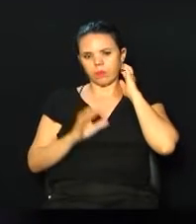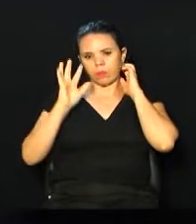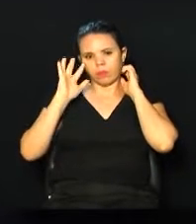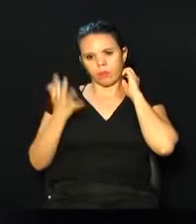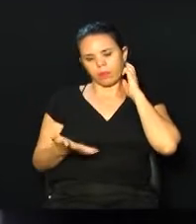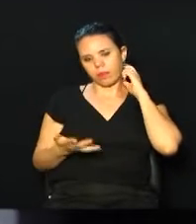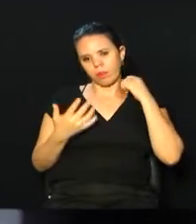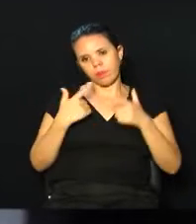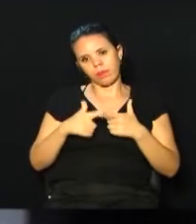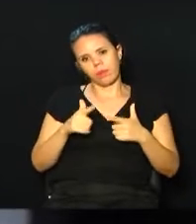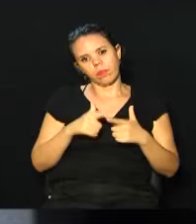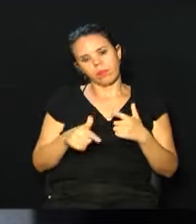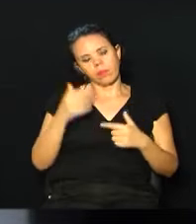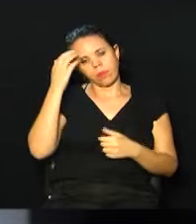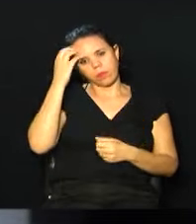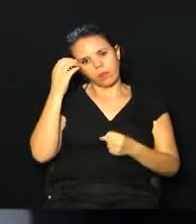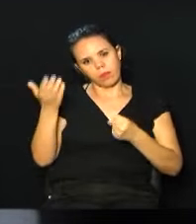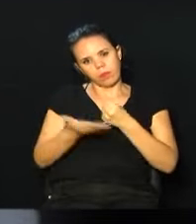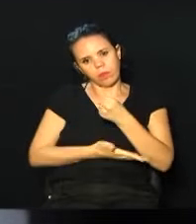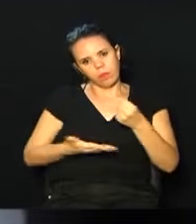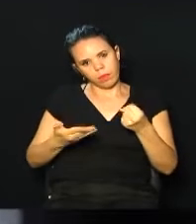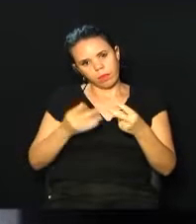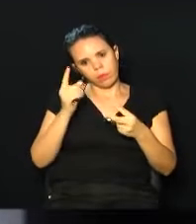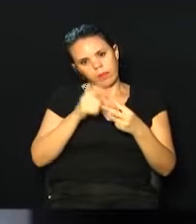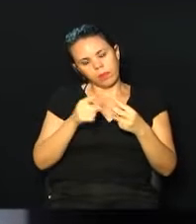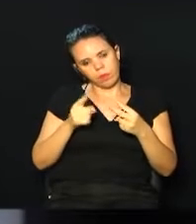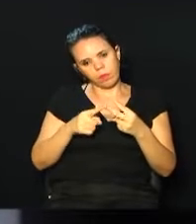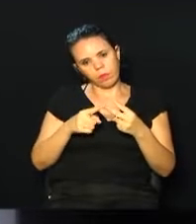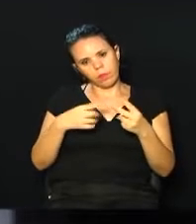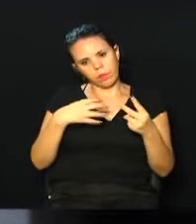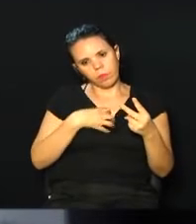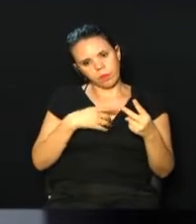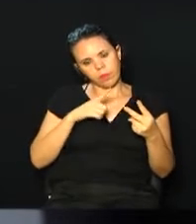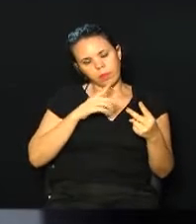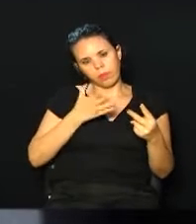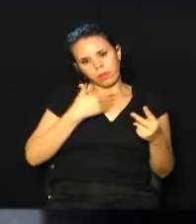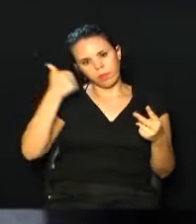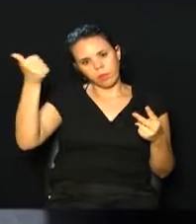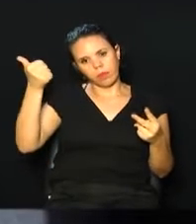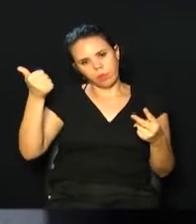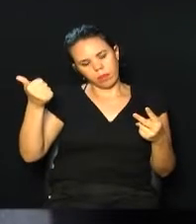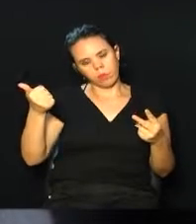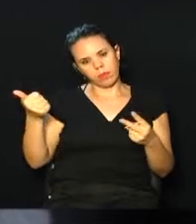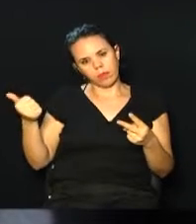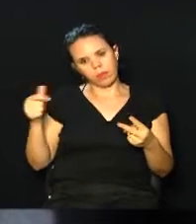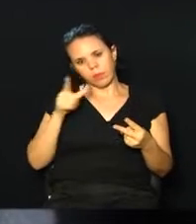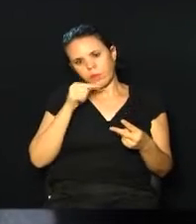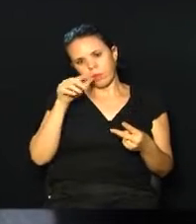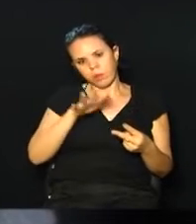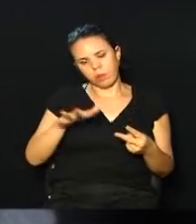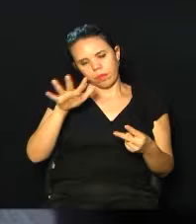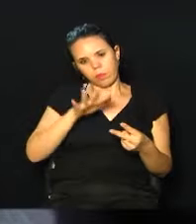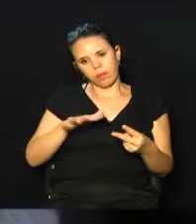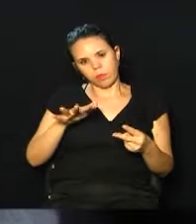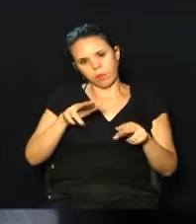desse problema ela é basicamente de 2 tipos. Você tem que melhorar a fluidez da água,